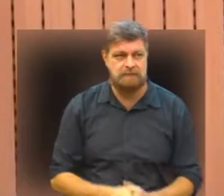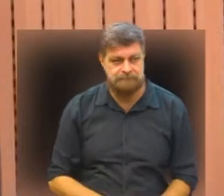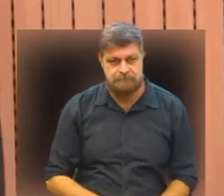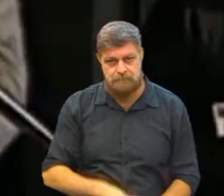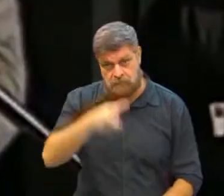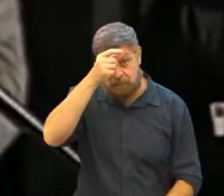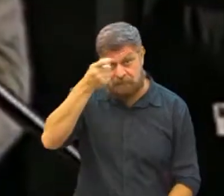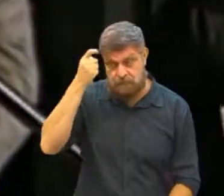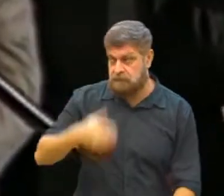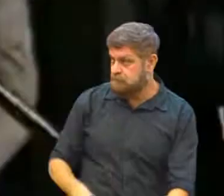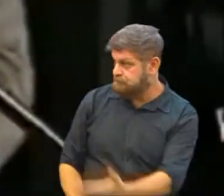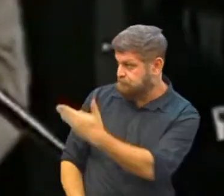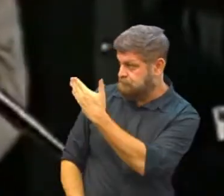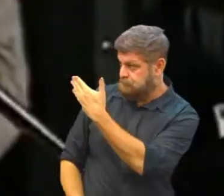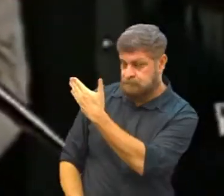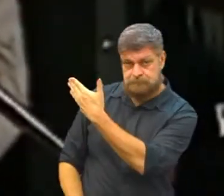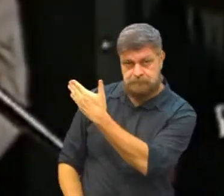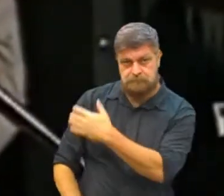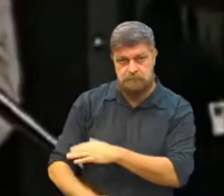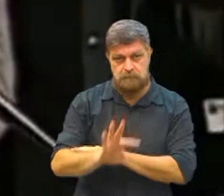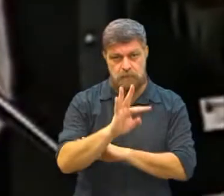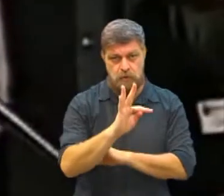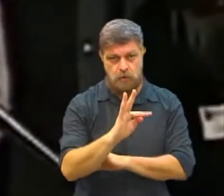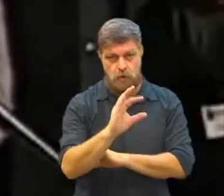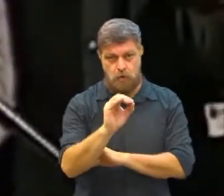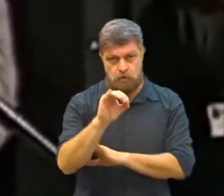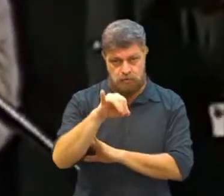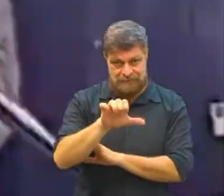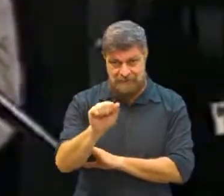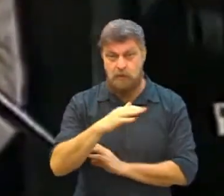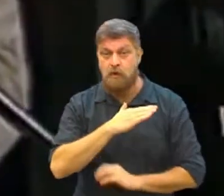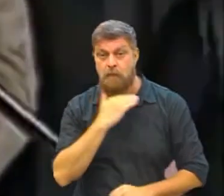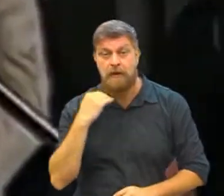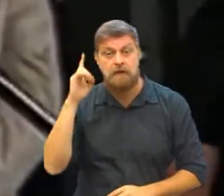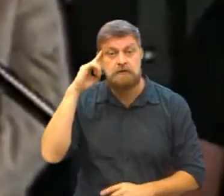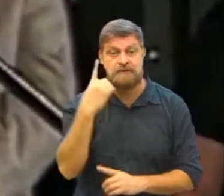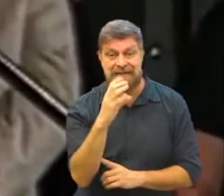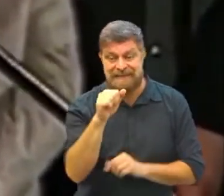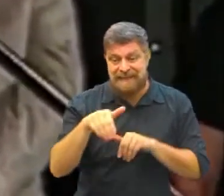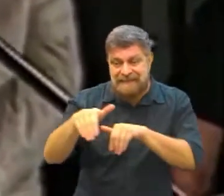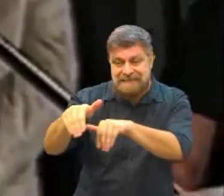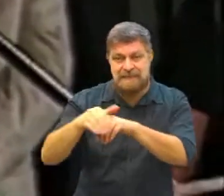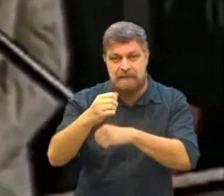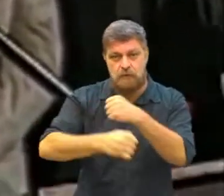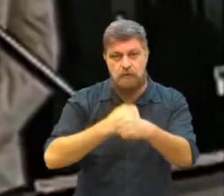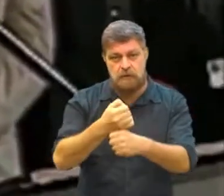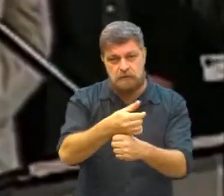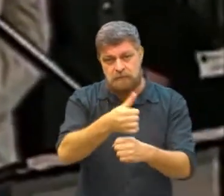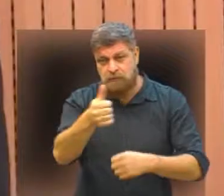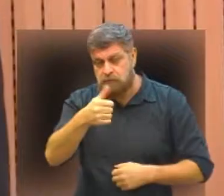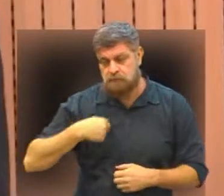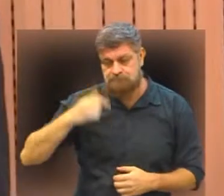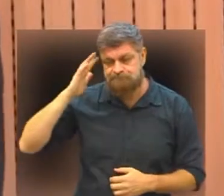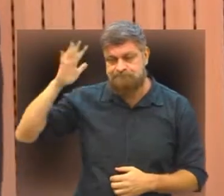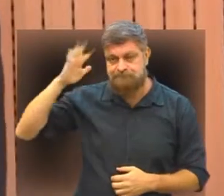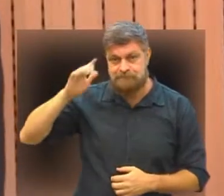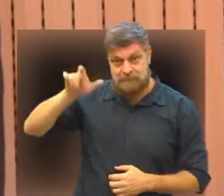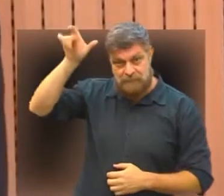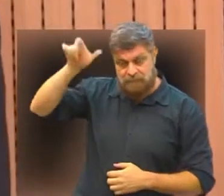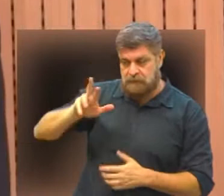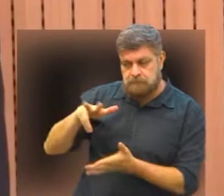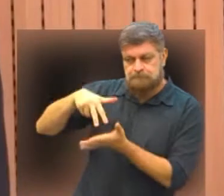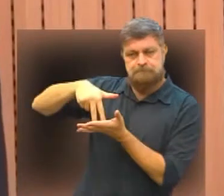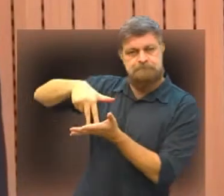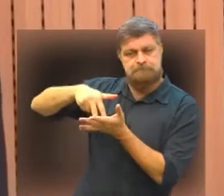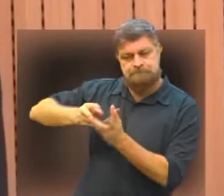8 meses. O ex-prefeito de Campinas, Antônio da Costa Santos, morreu no dia 10 de setembro de 2001. A gente imagina que se